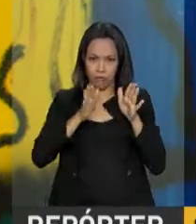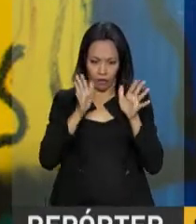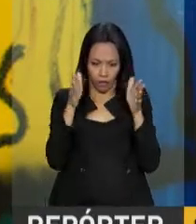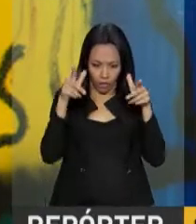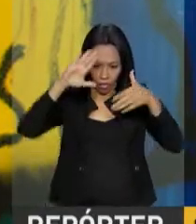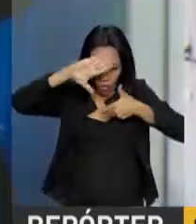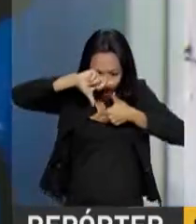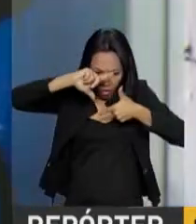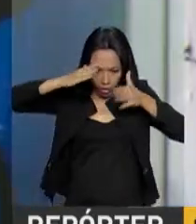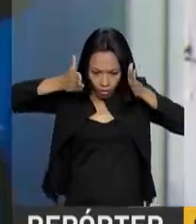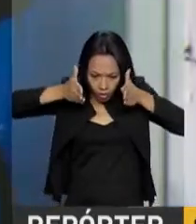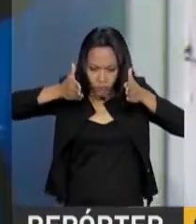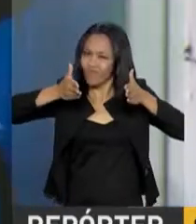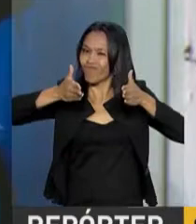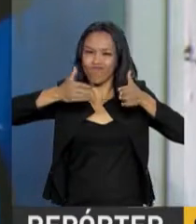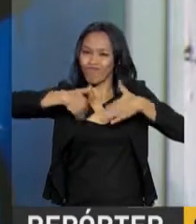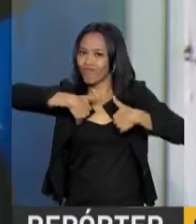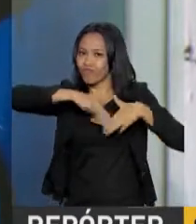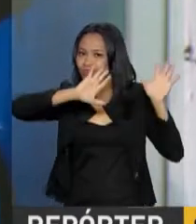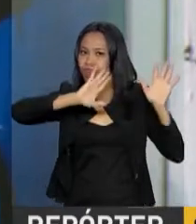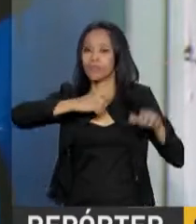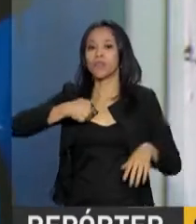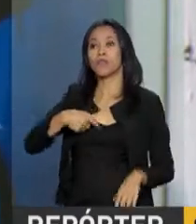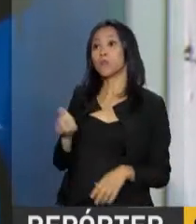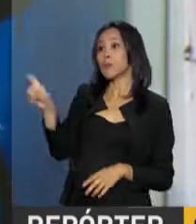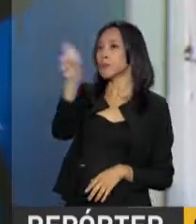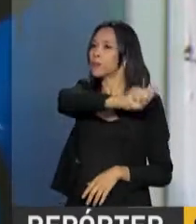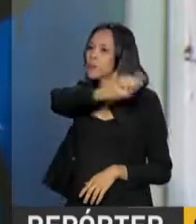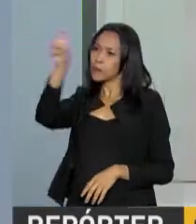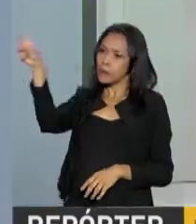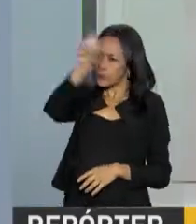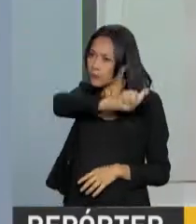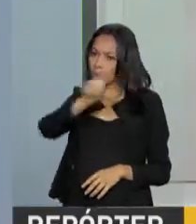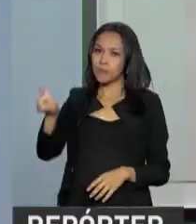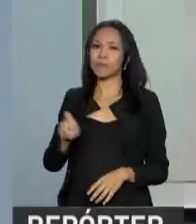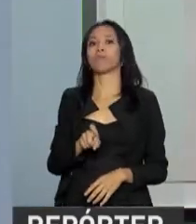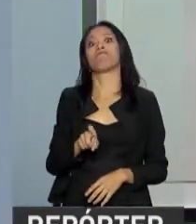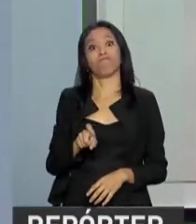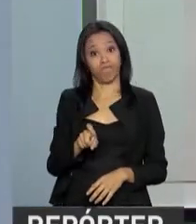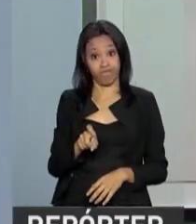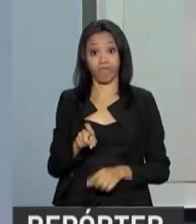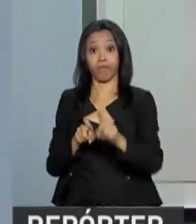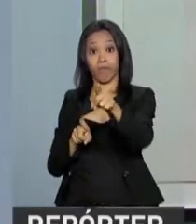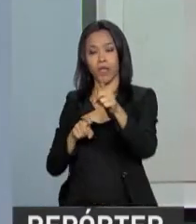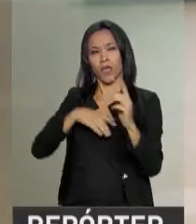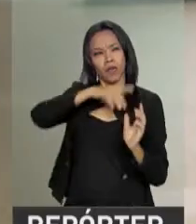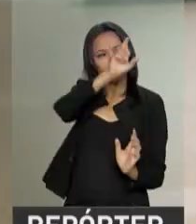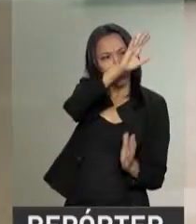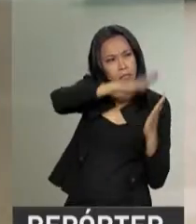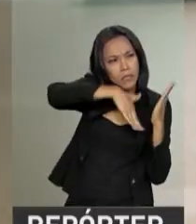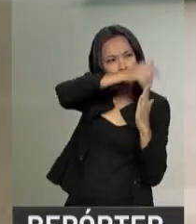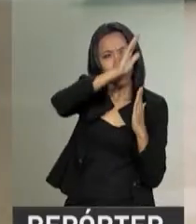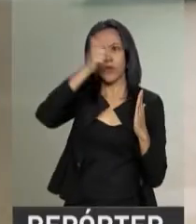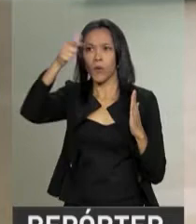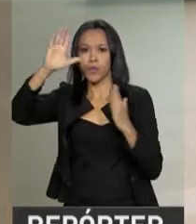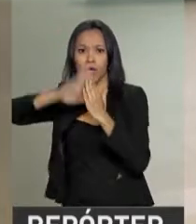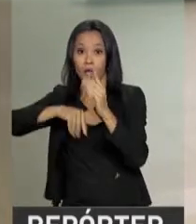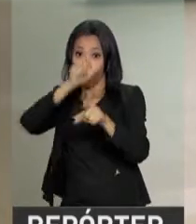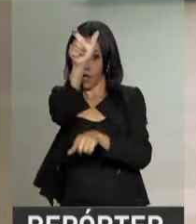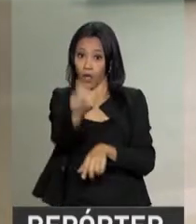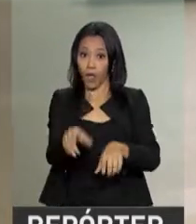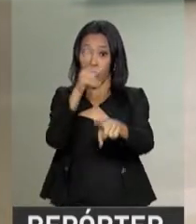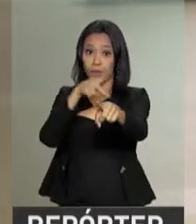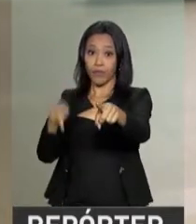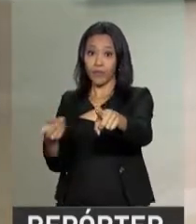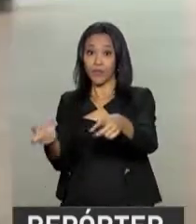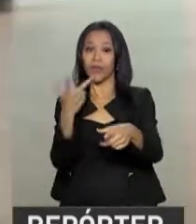daquela época, assim. O uso do grafite, do spray. E entre uma pintura e outra, até a professora volta